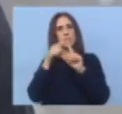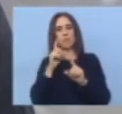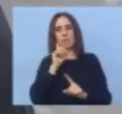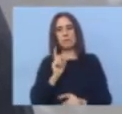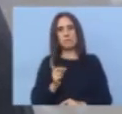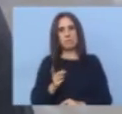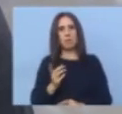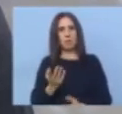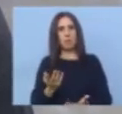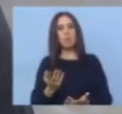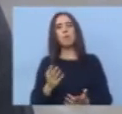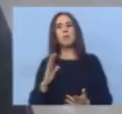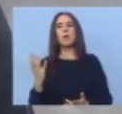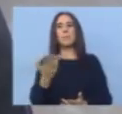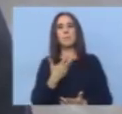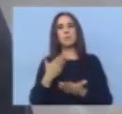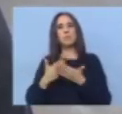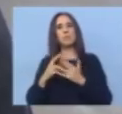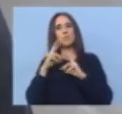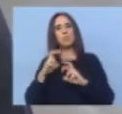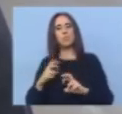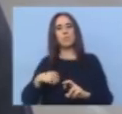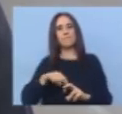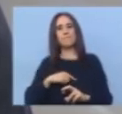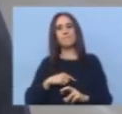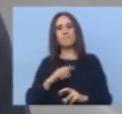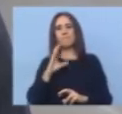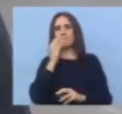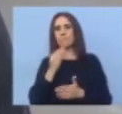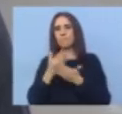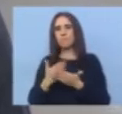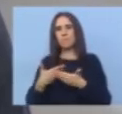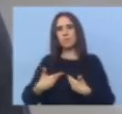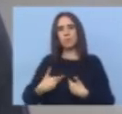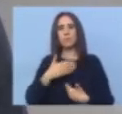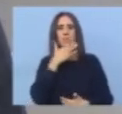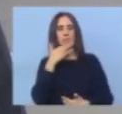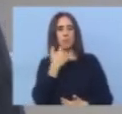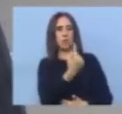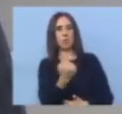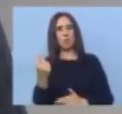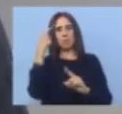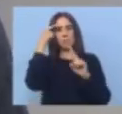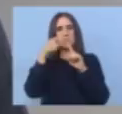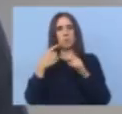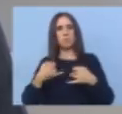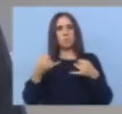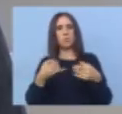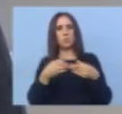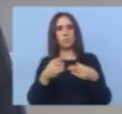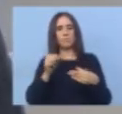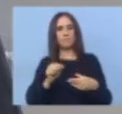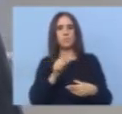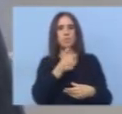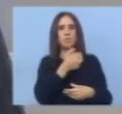é neste ambiente de estudo. E, portanto, esforçar-me a estudar e depois também agir que cada missão, depois há um grupo de